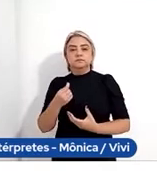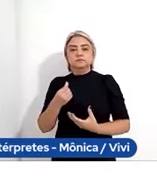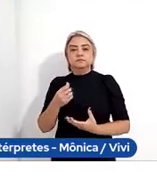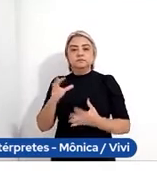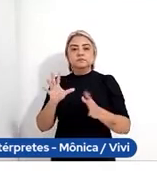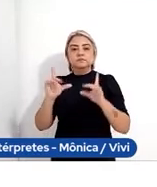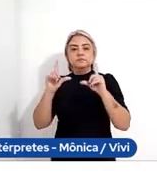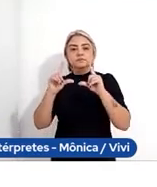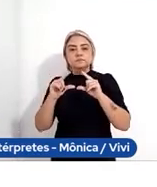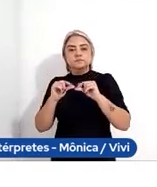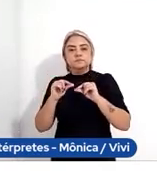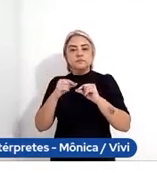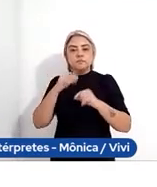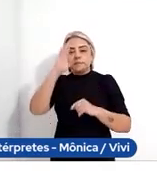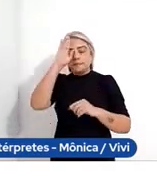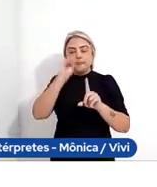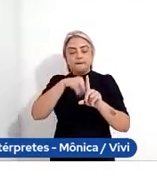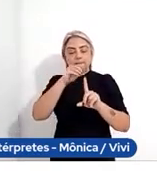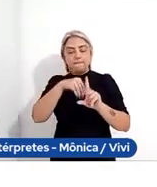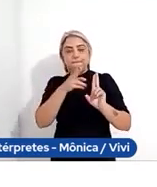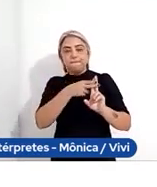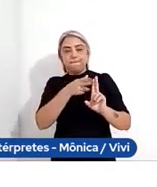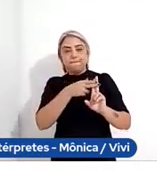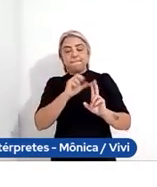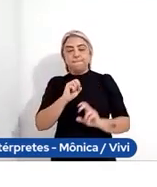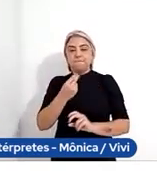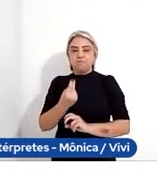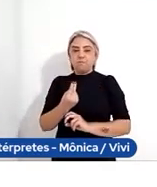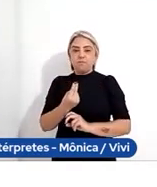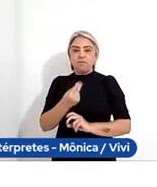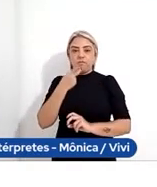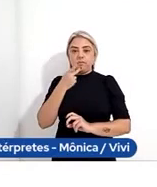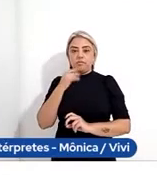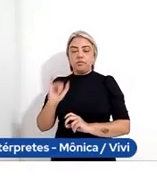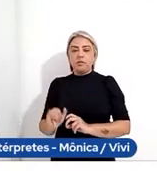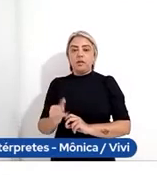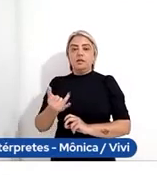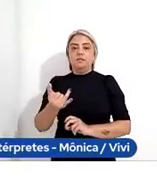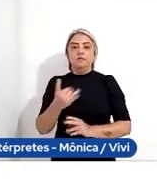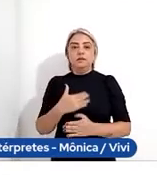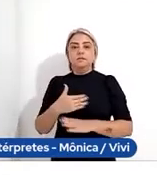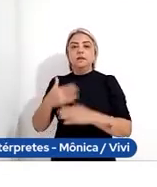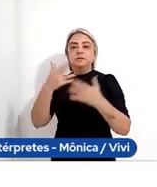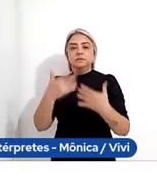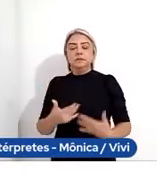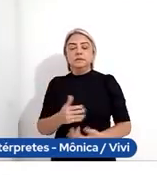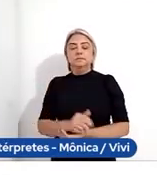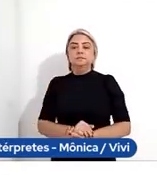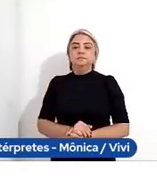sintetiza a principal vulnerabilidade do SUS. Ou seja, eu vou aproveitar para entrar, né,